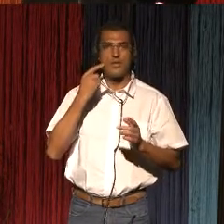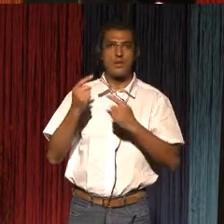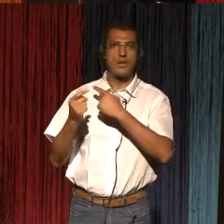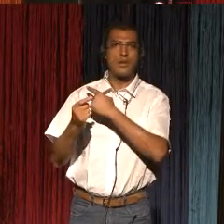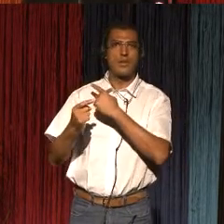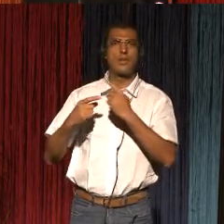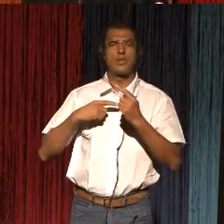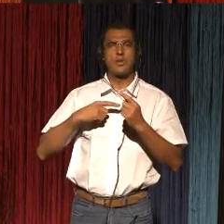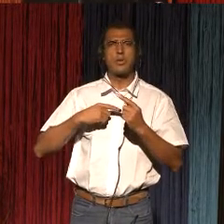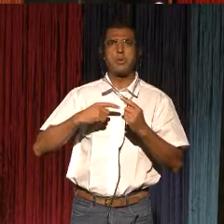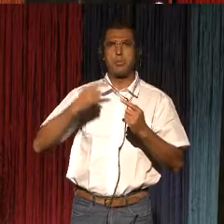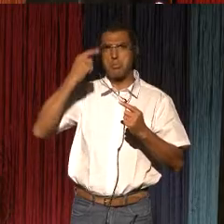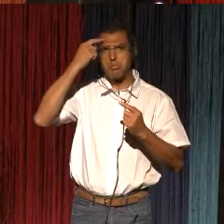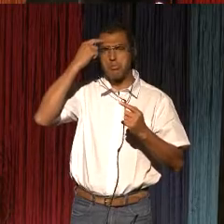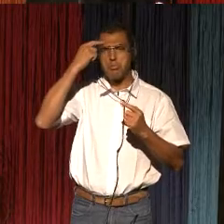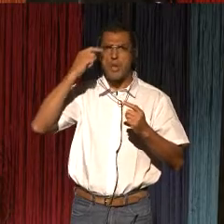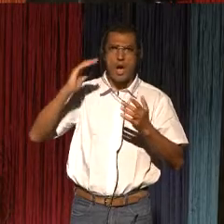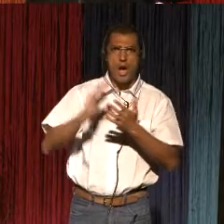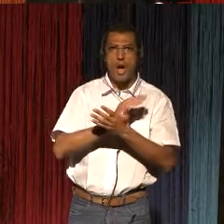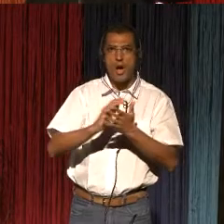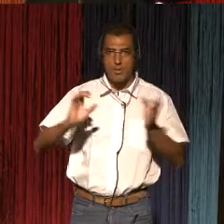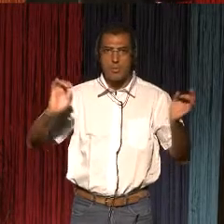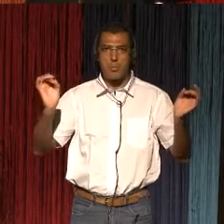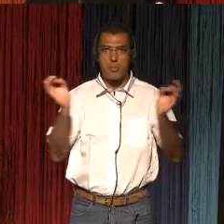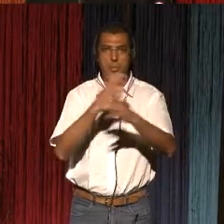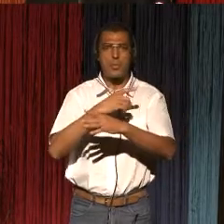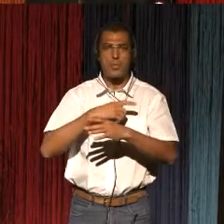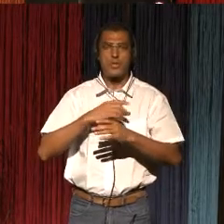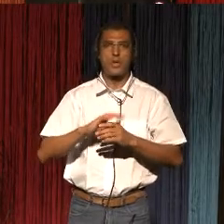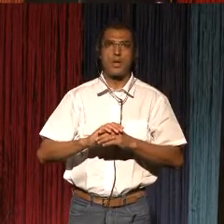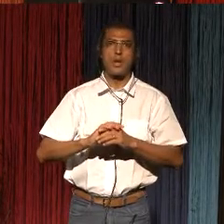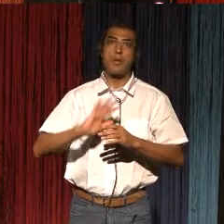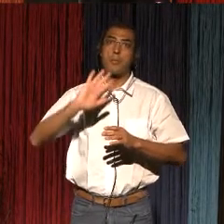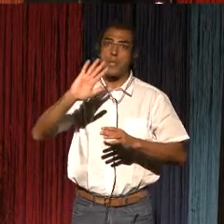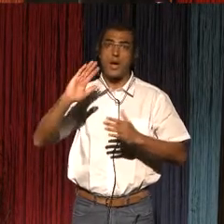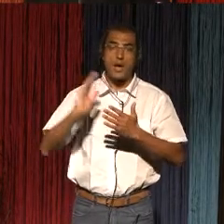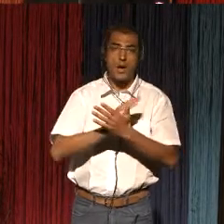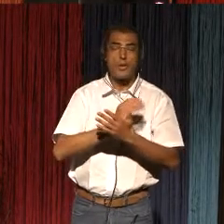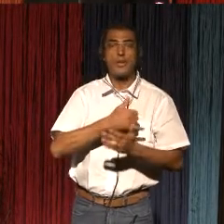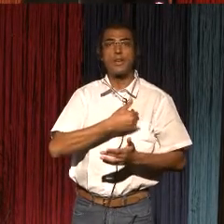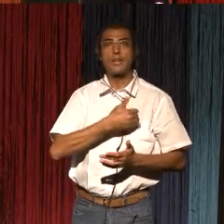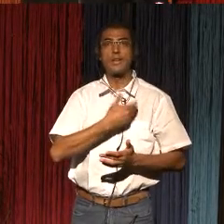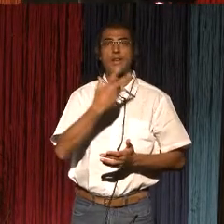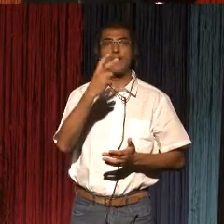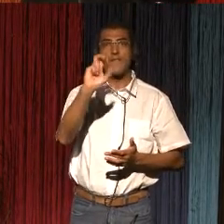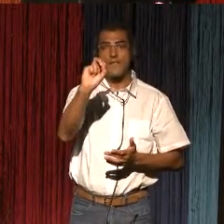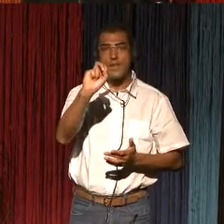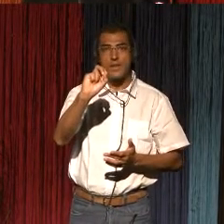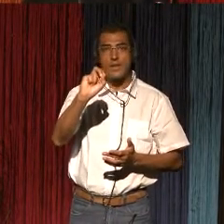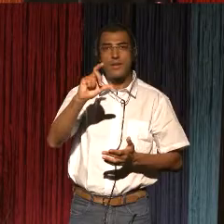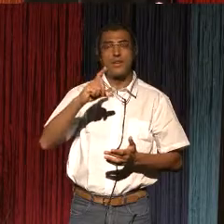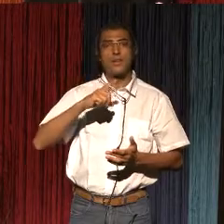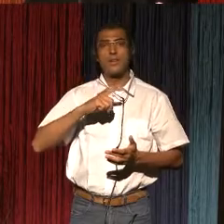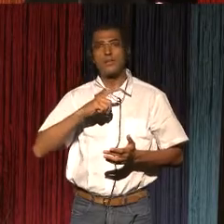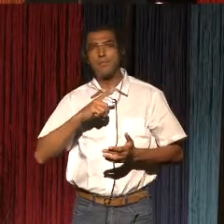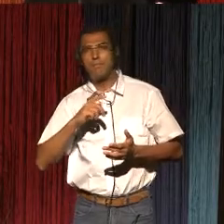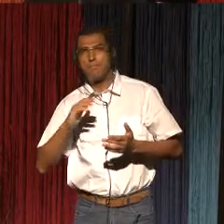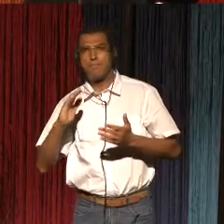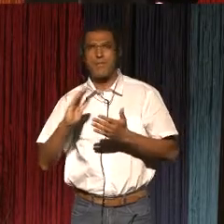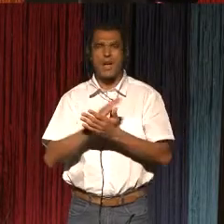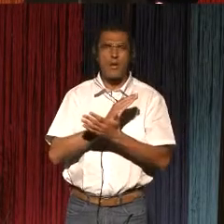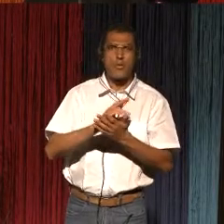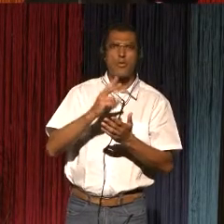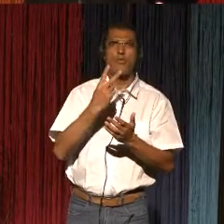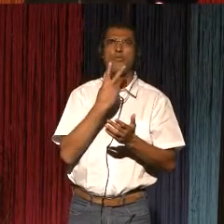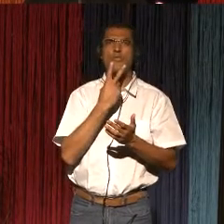já estão bem maduros. Mas mesmo aos 20 anos de idade, a gente ainda tem aqui